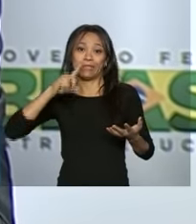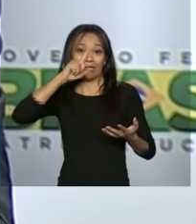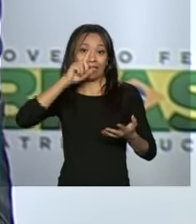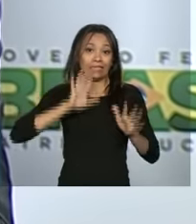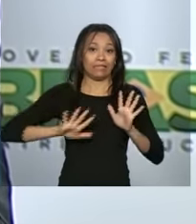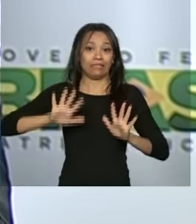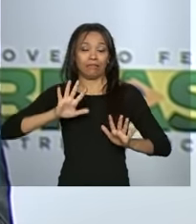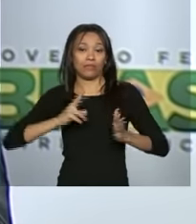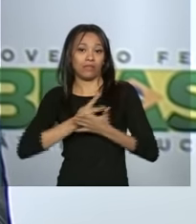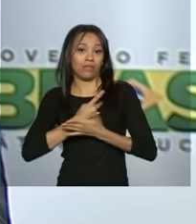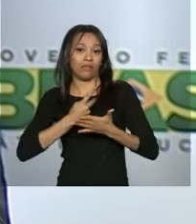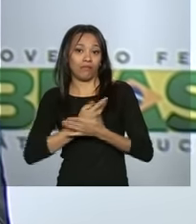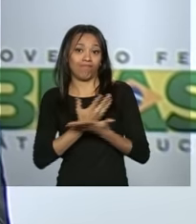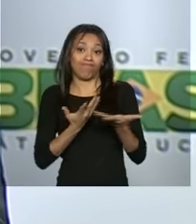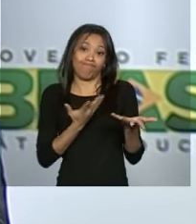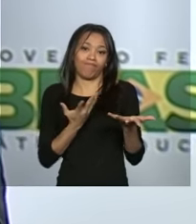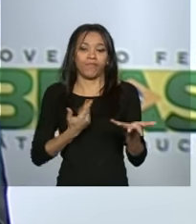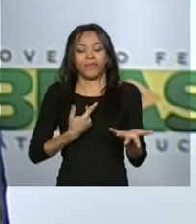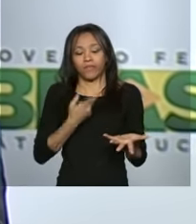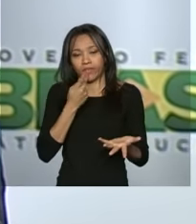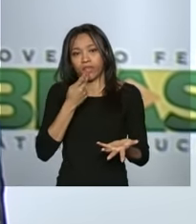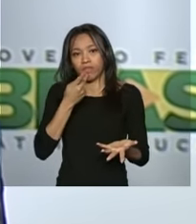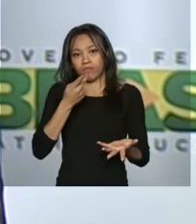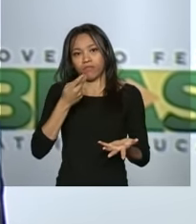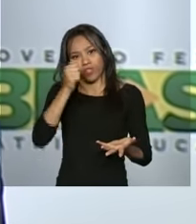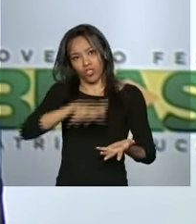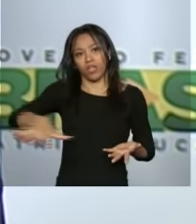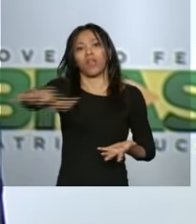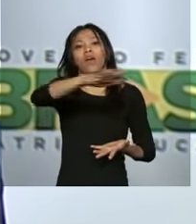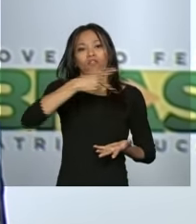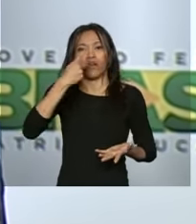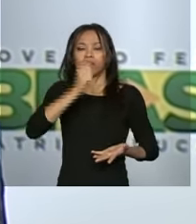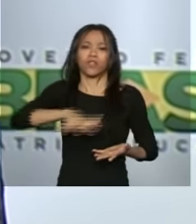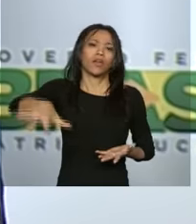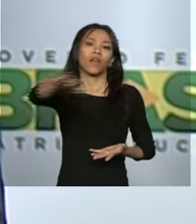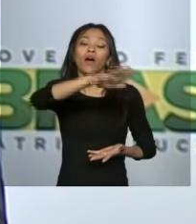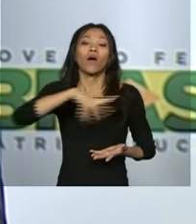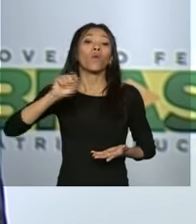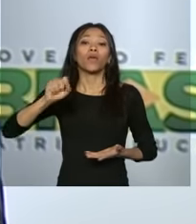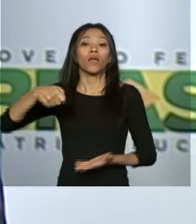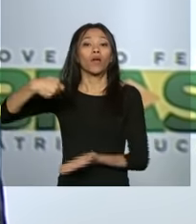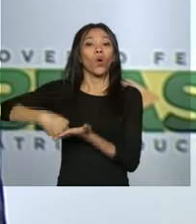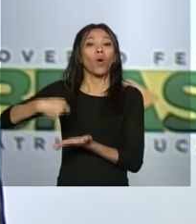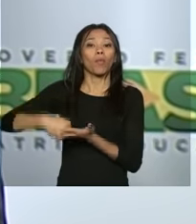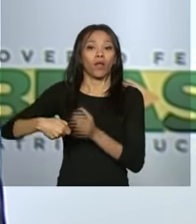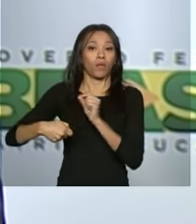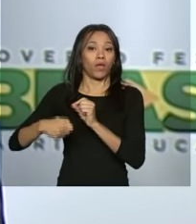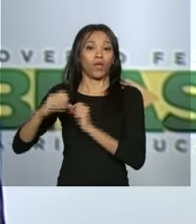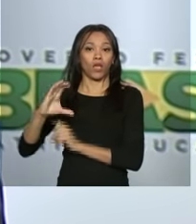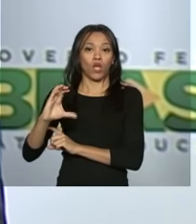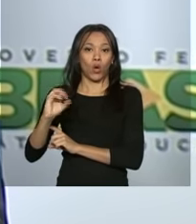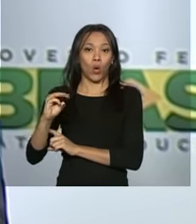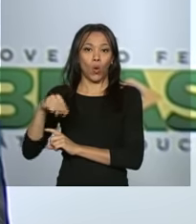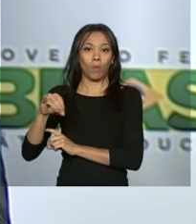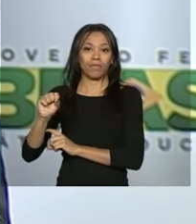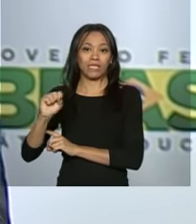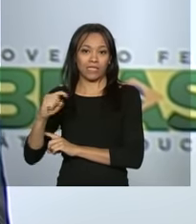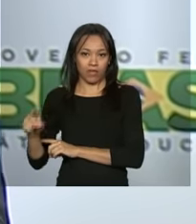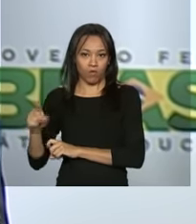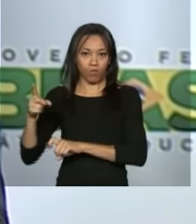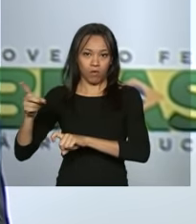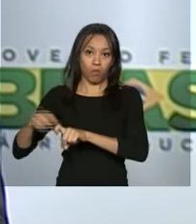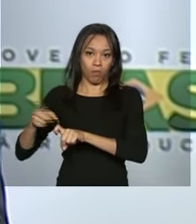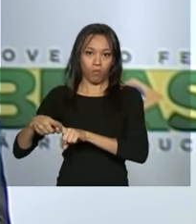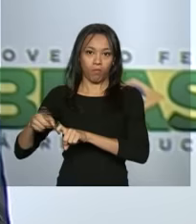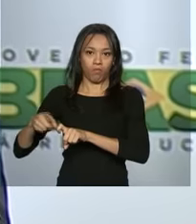injustiças eh praticamente Mas se generalizou a cobrança da comissão pelo especialista